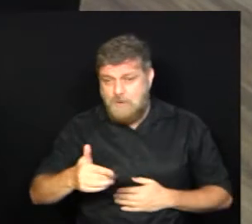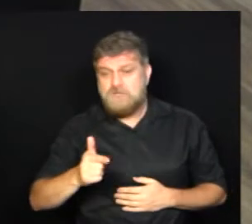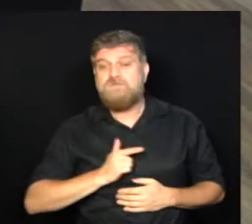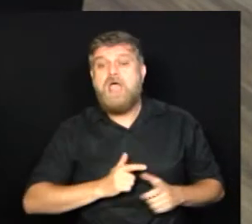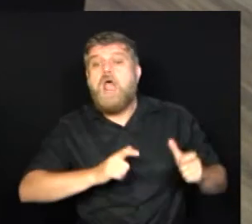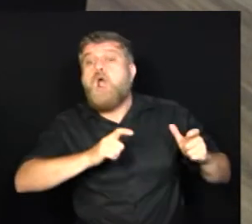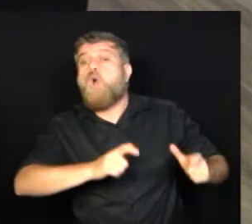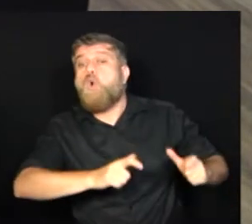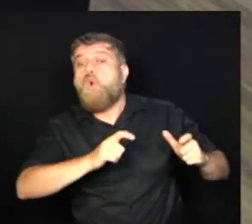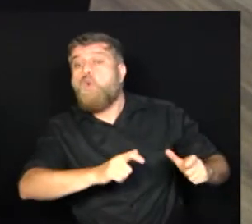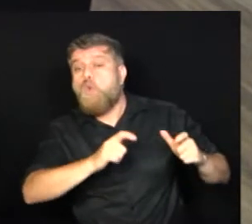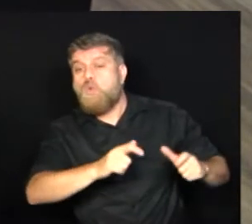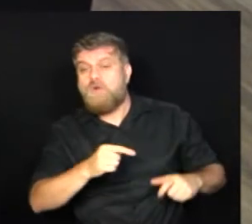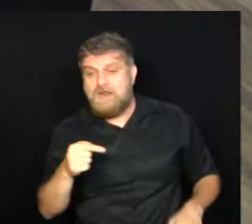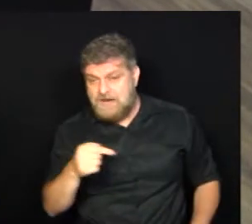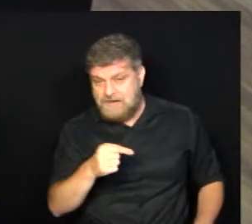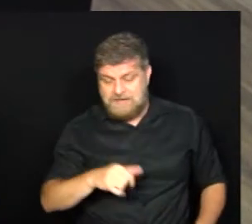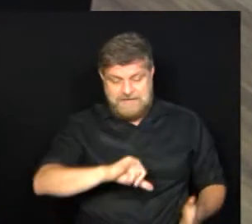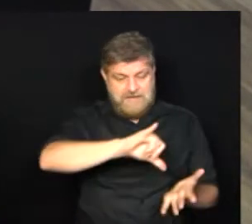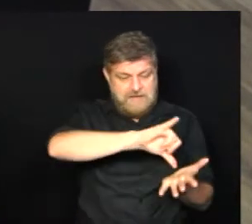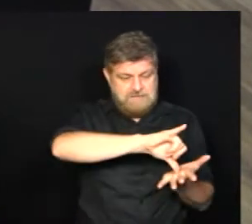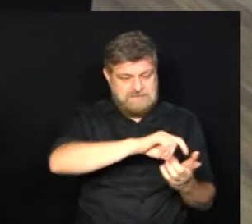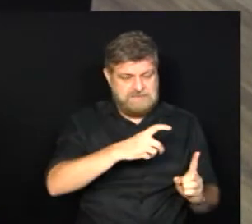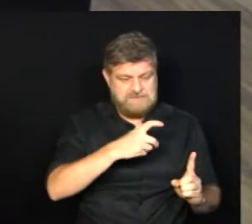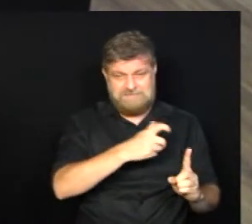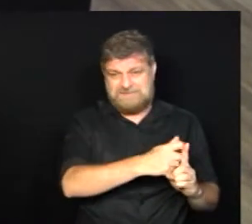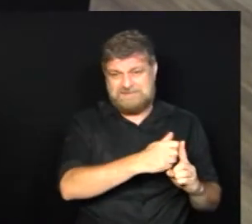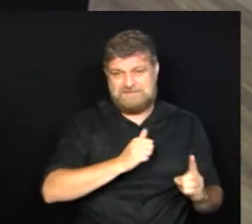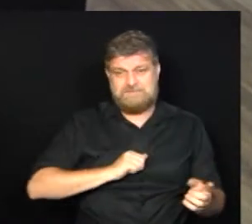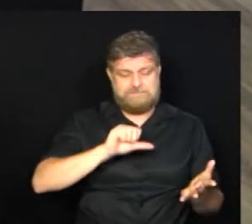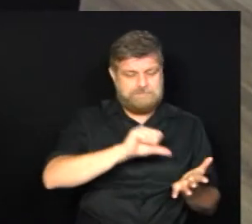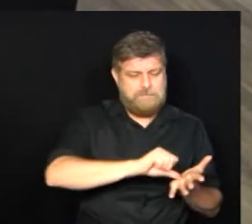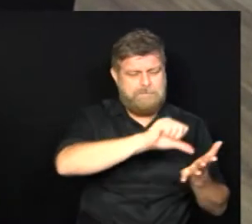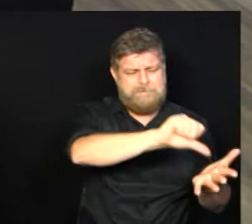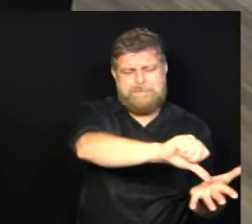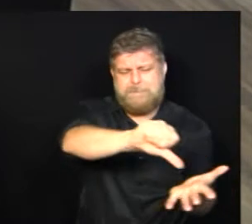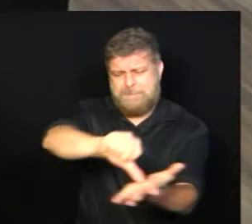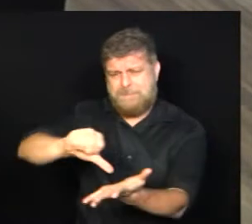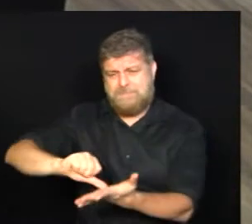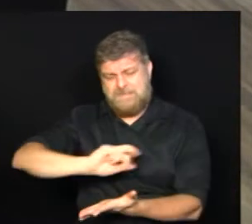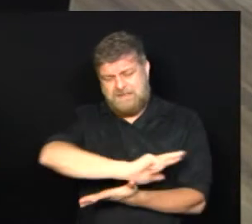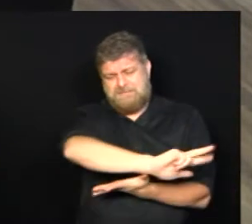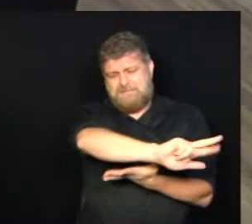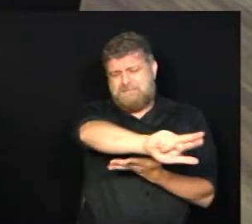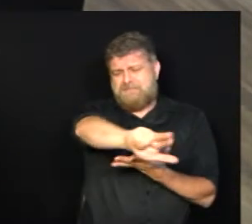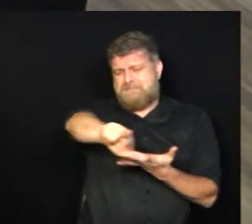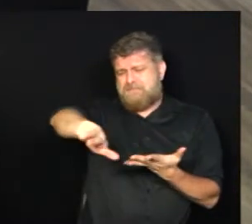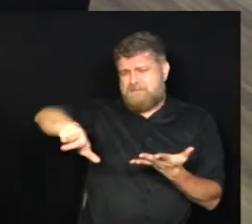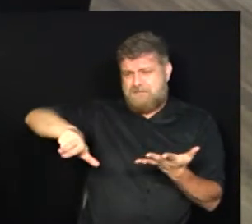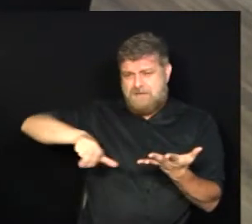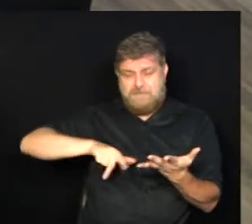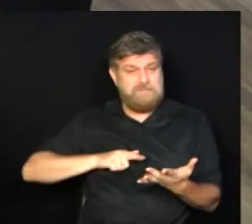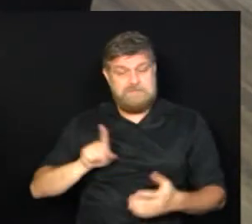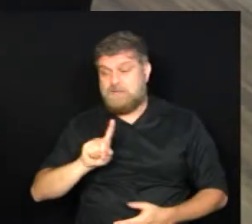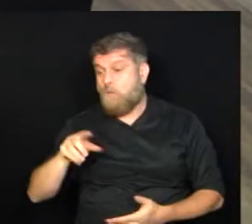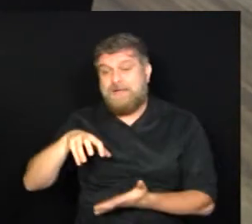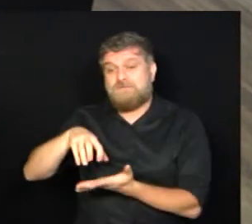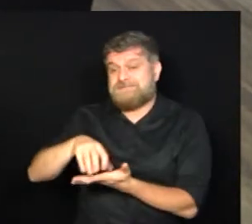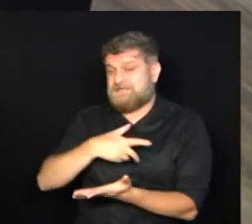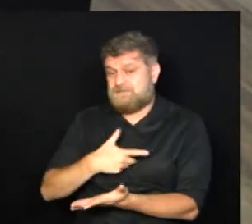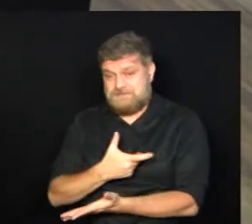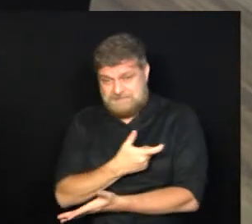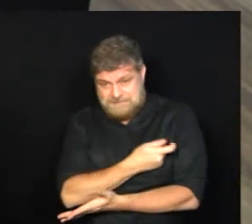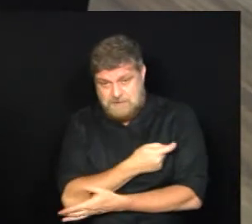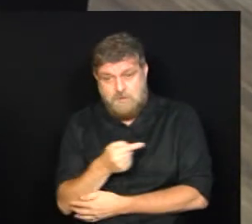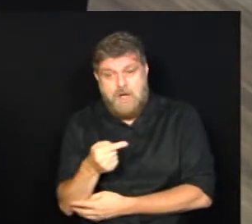o local de vacinação, porque vários locais, vários locais, um por região, porque não será no centro de saúde,